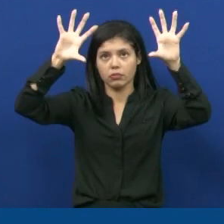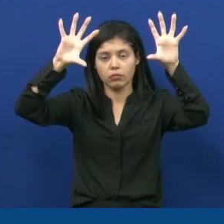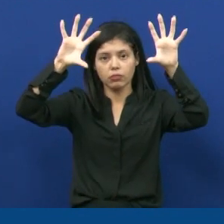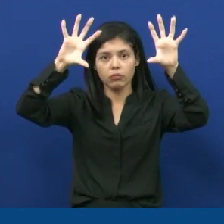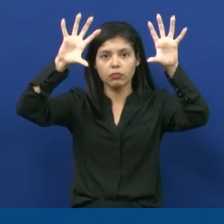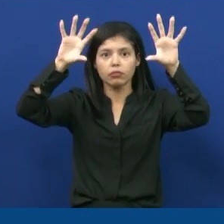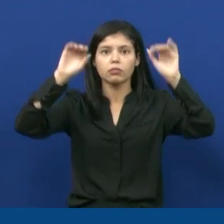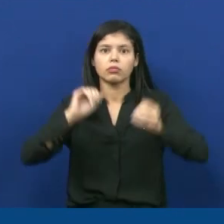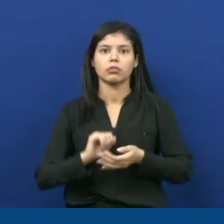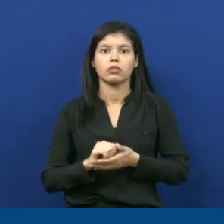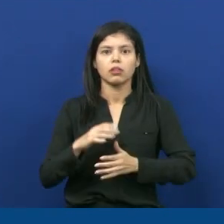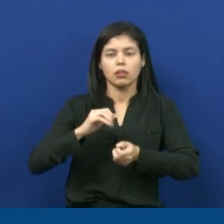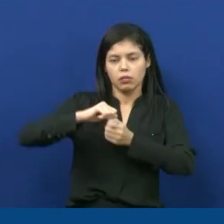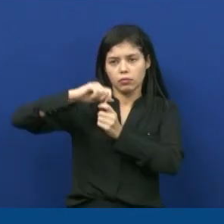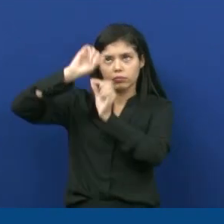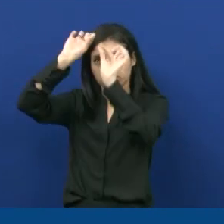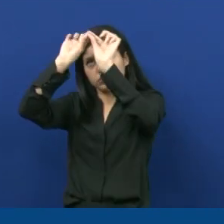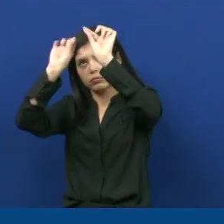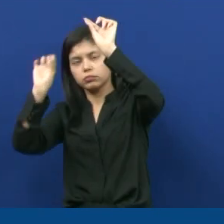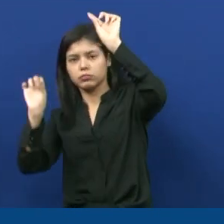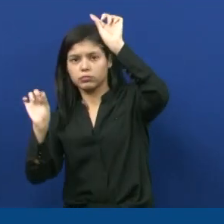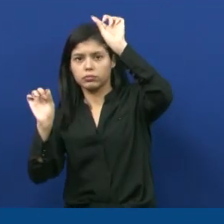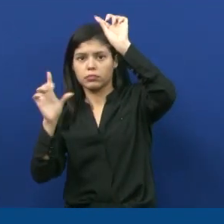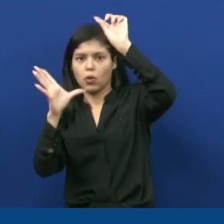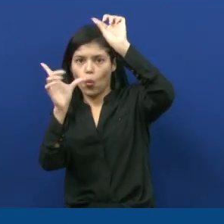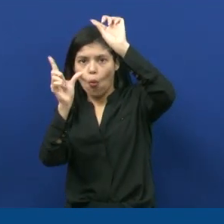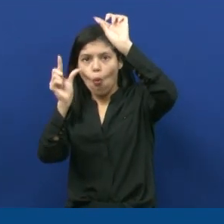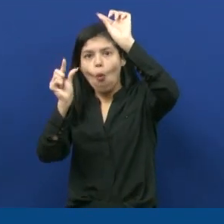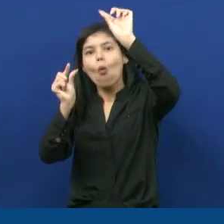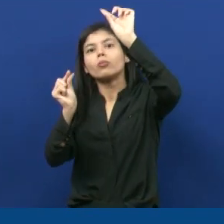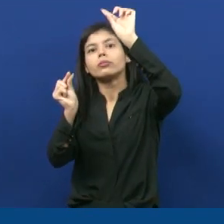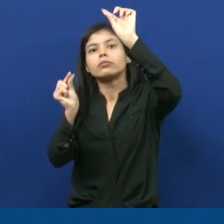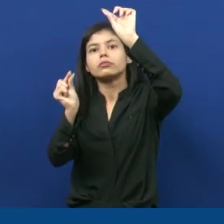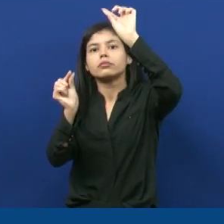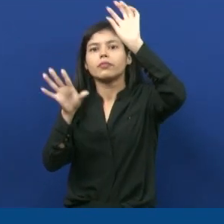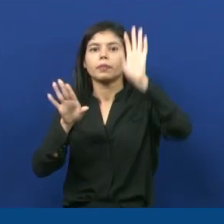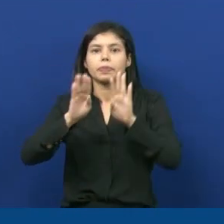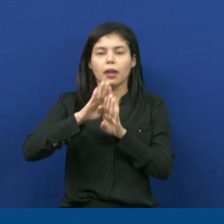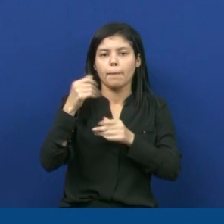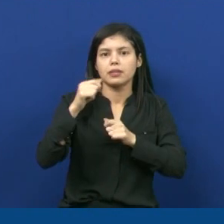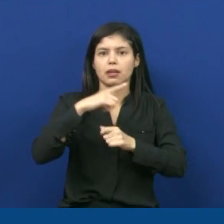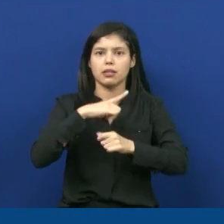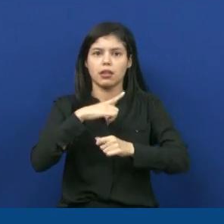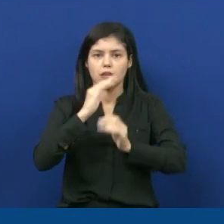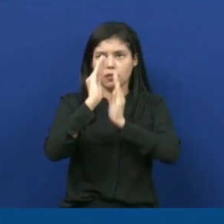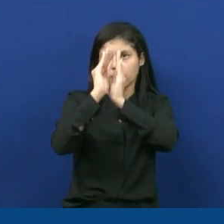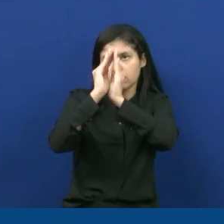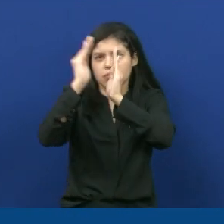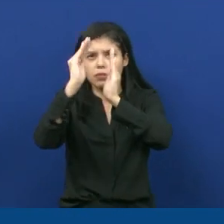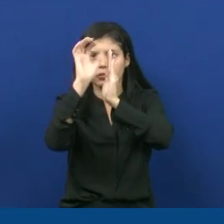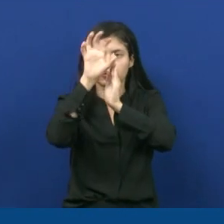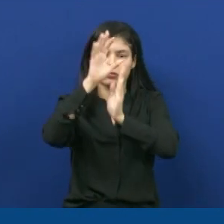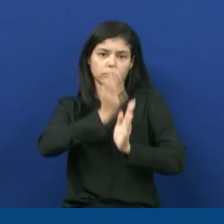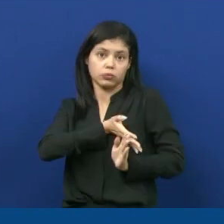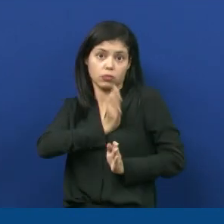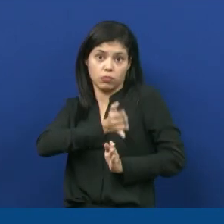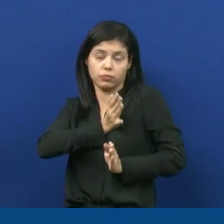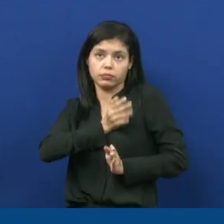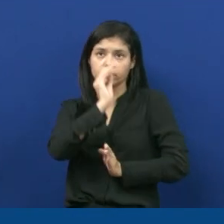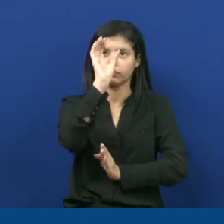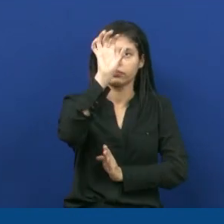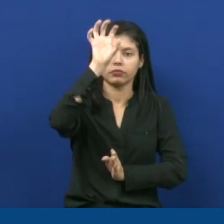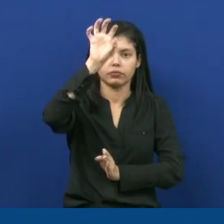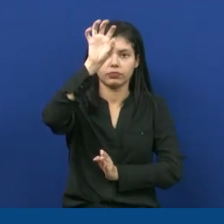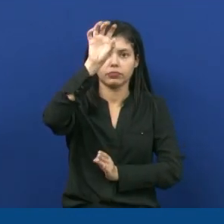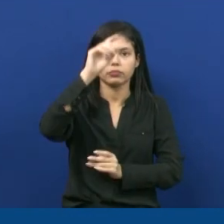esquerdo, ele é um pouquinho mais comprido e mais magro, porque ele precisa dar espaço ao nosso coração. Então, didaticamente, nós